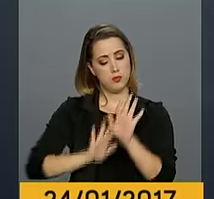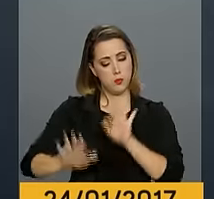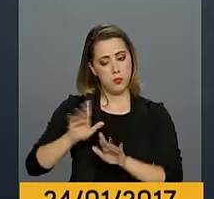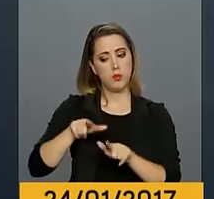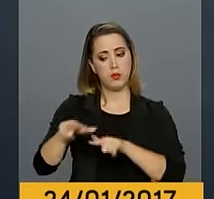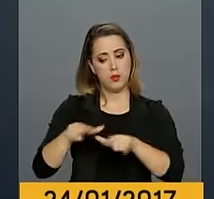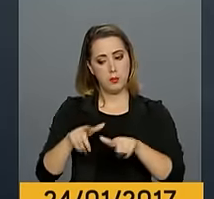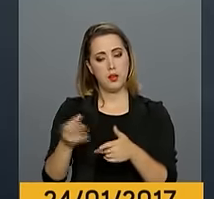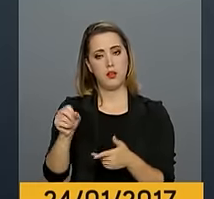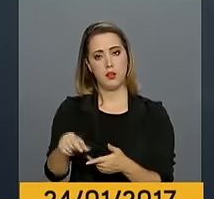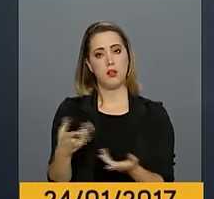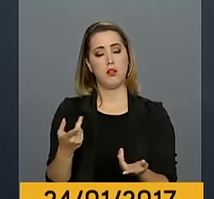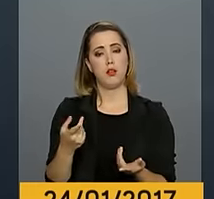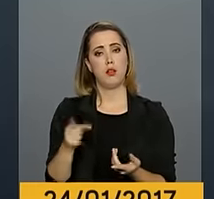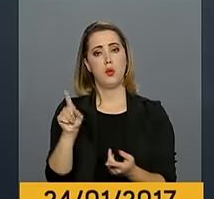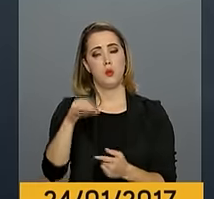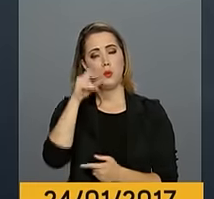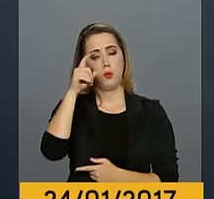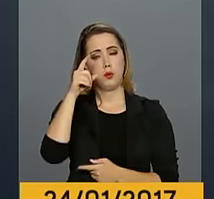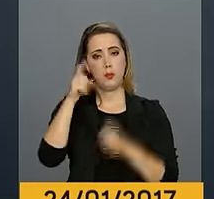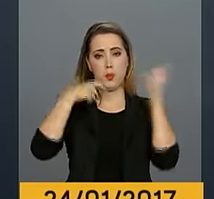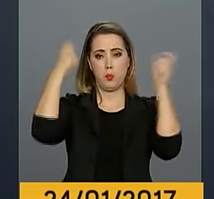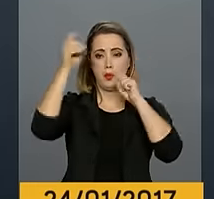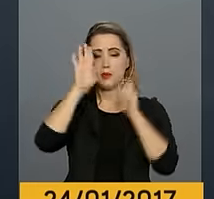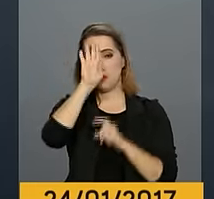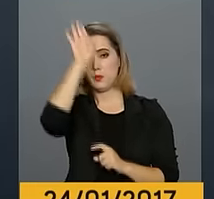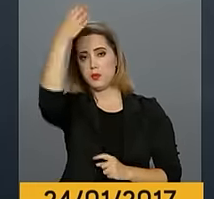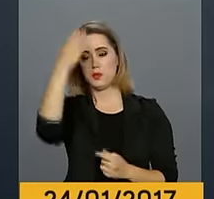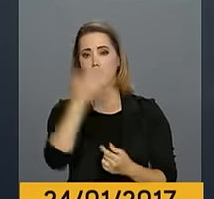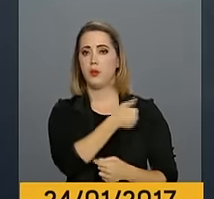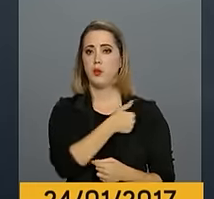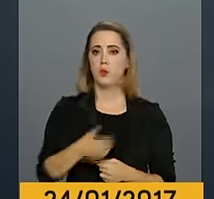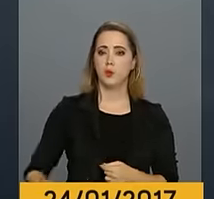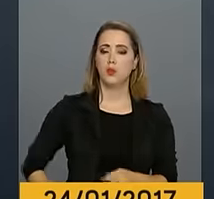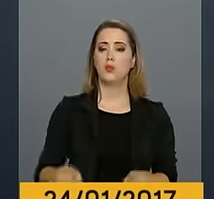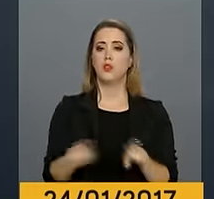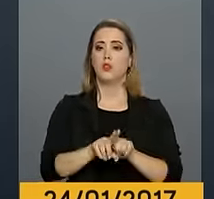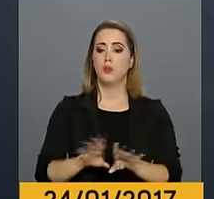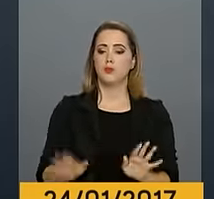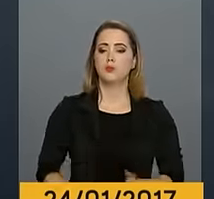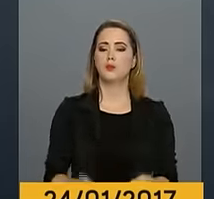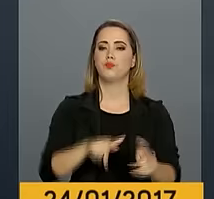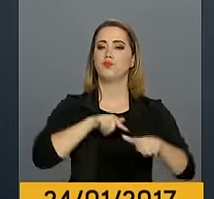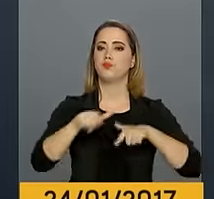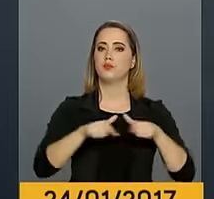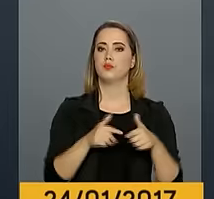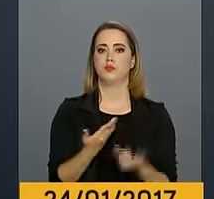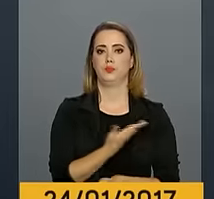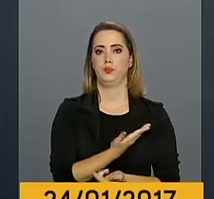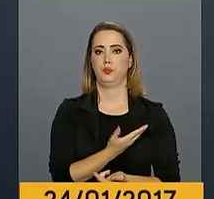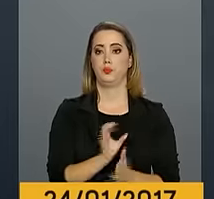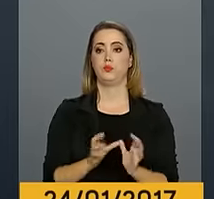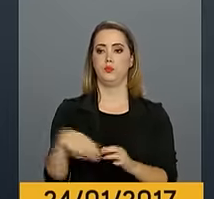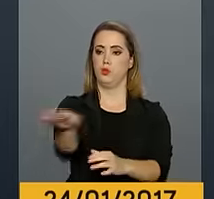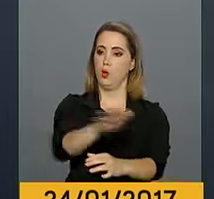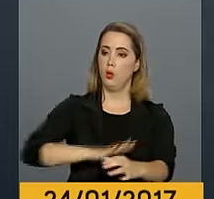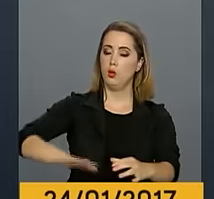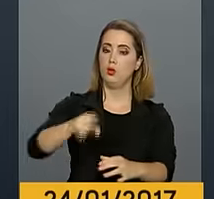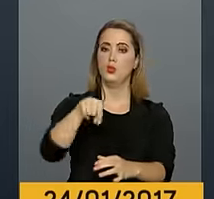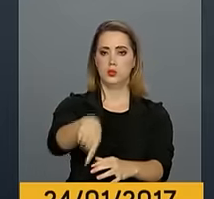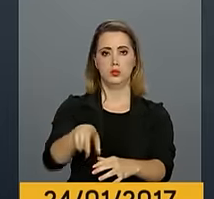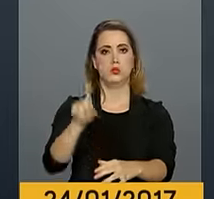exatamente a geração de empregos. E também, convenhamos, este setor aqui da pesquisa, de alguma maneira,